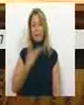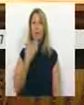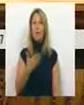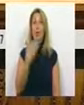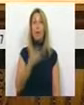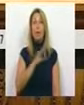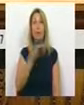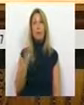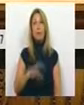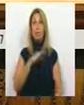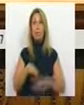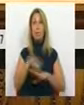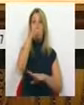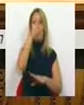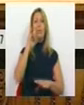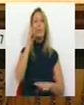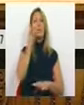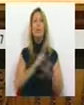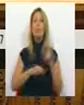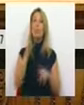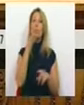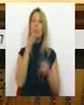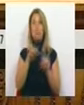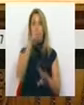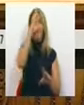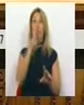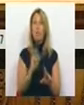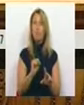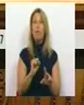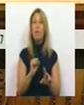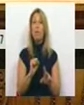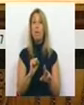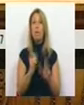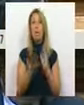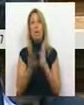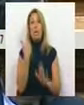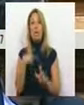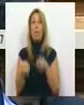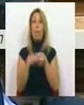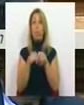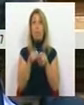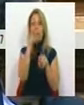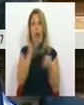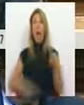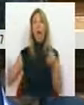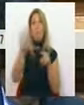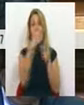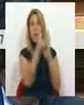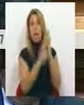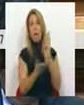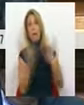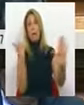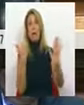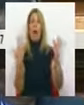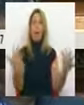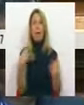Presidente, senhores membros do Governo, senhoras e senhores deputados, este Governo que tirou as políticas ambientais da agenda é o mesmo Governo que